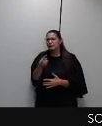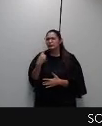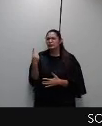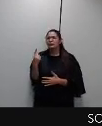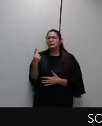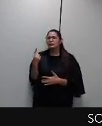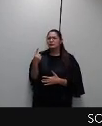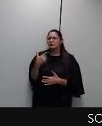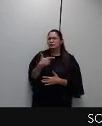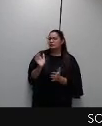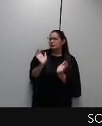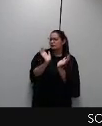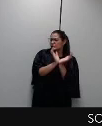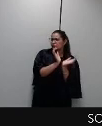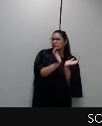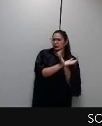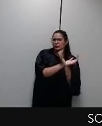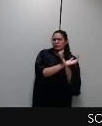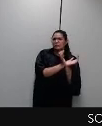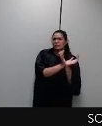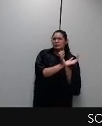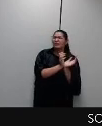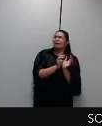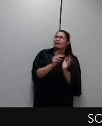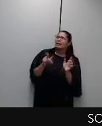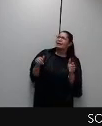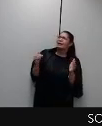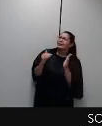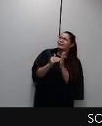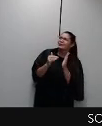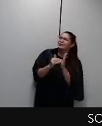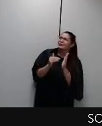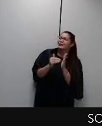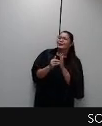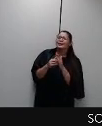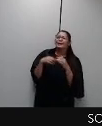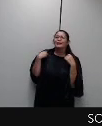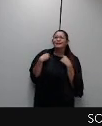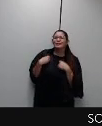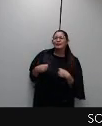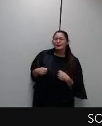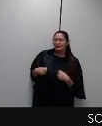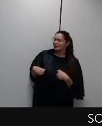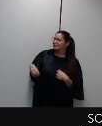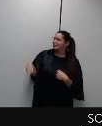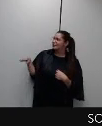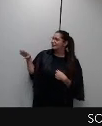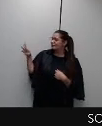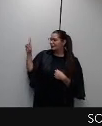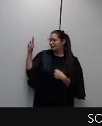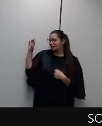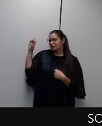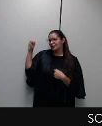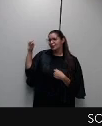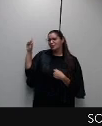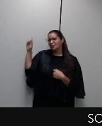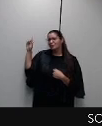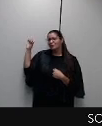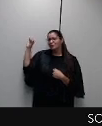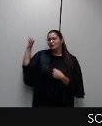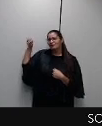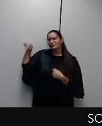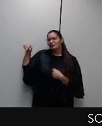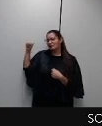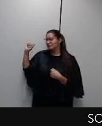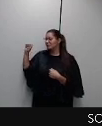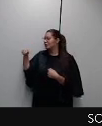turma e até a ministra Regina como conversamos anteriormente e ela reafirmou a pouco a língua pode